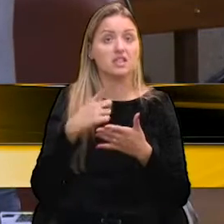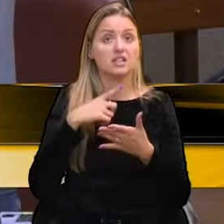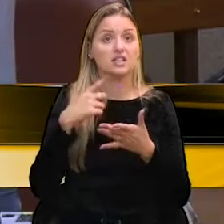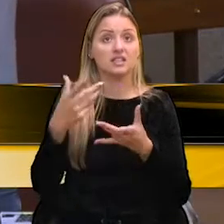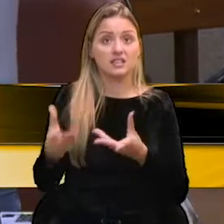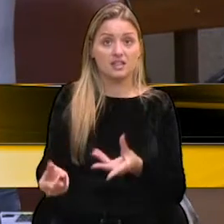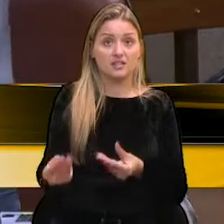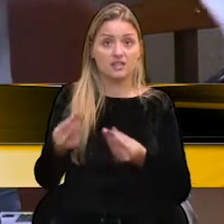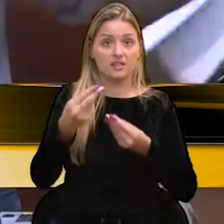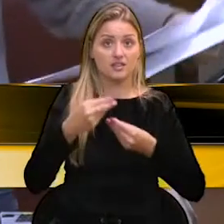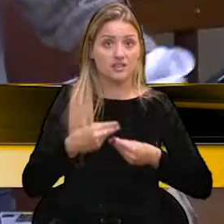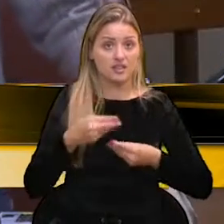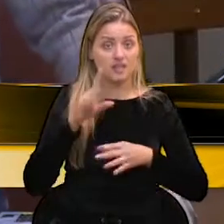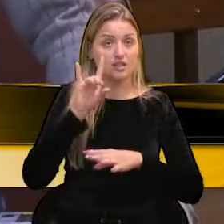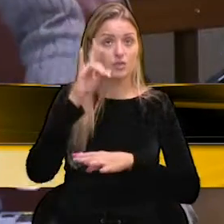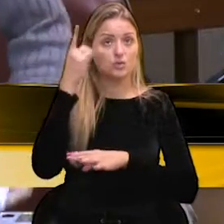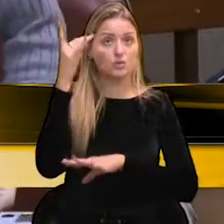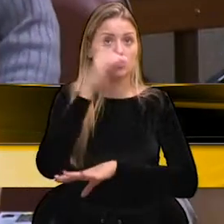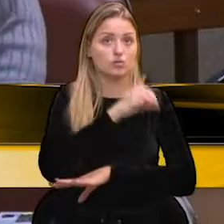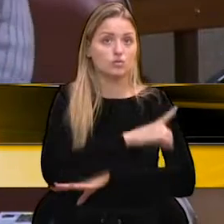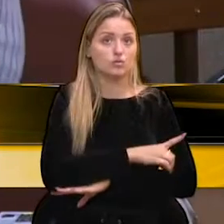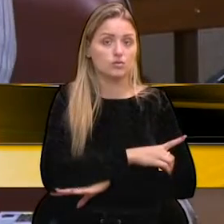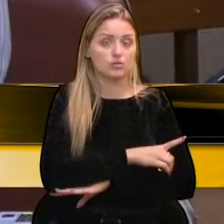prazo estourado já, no último dia.